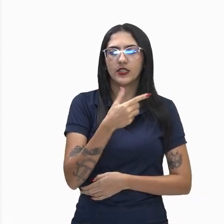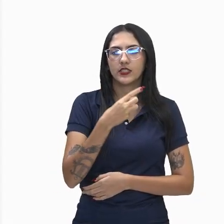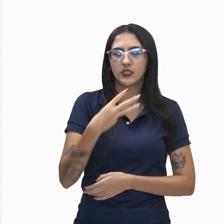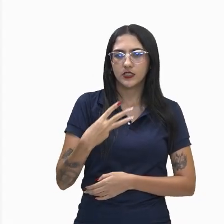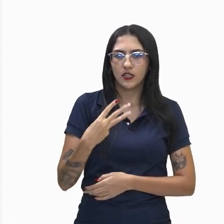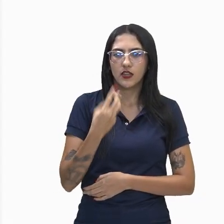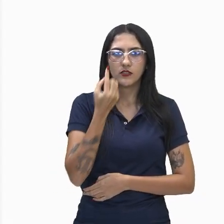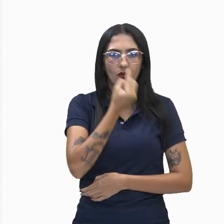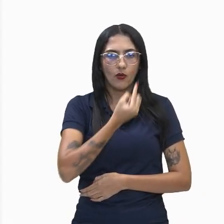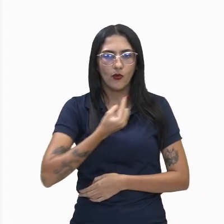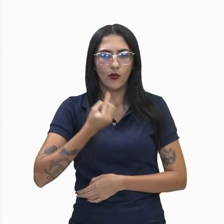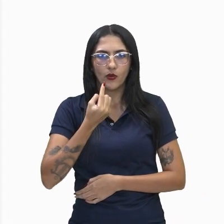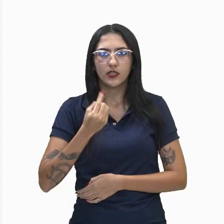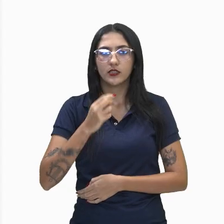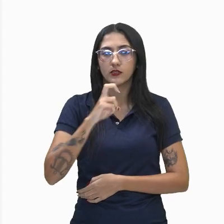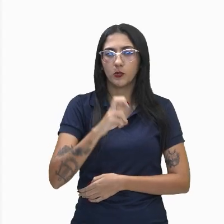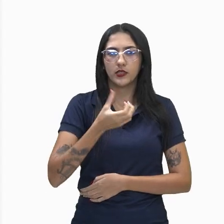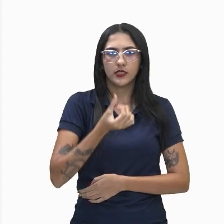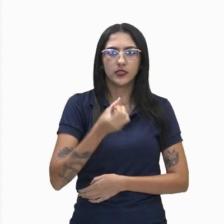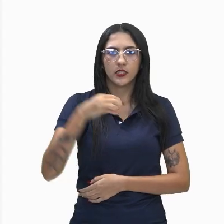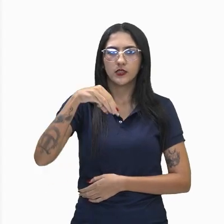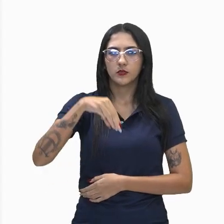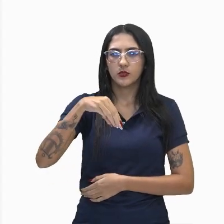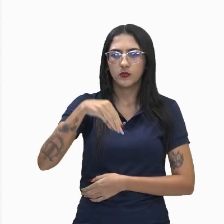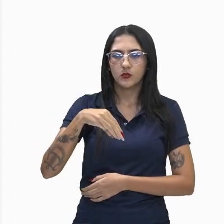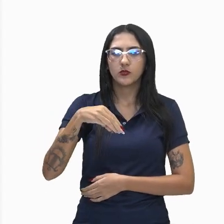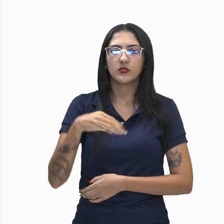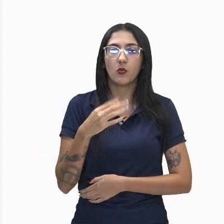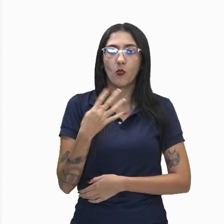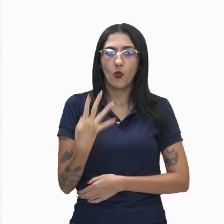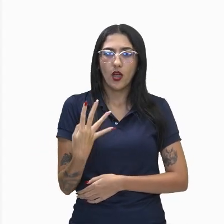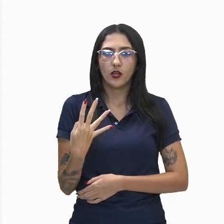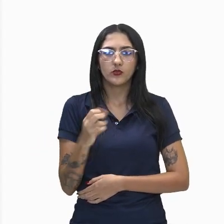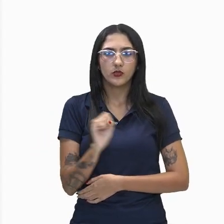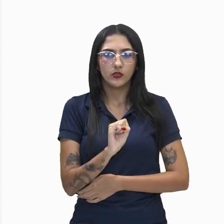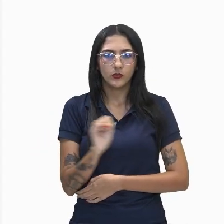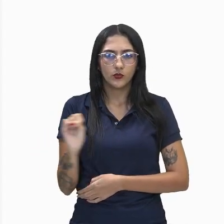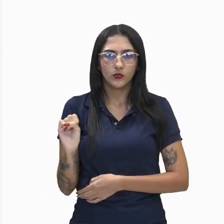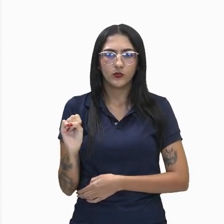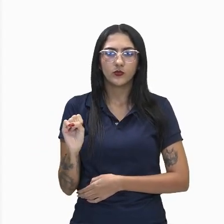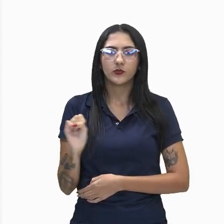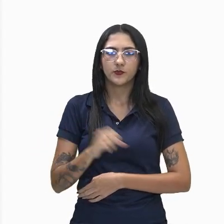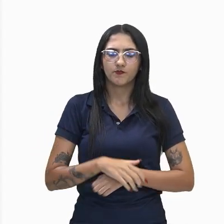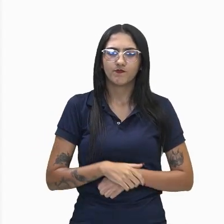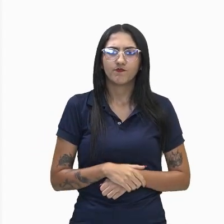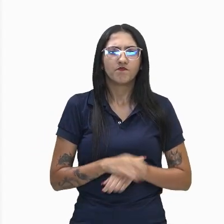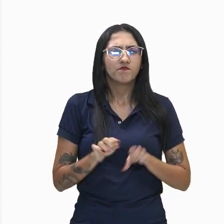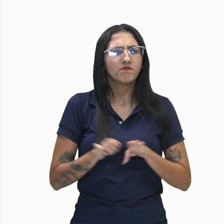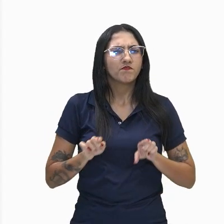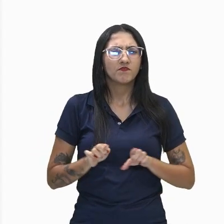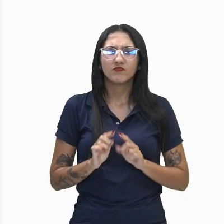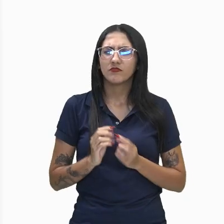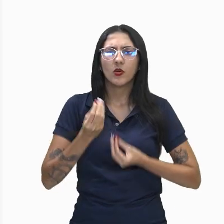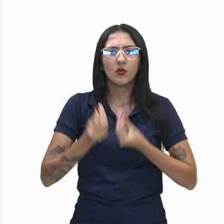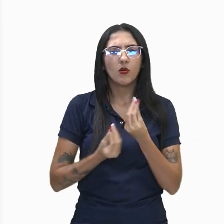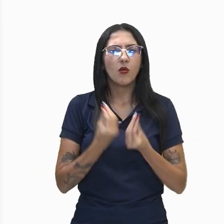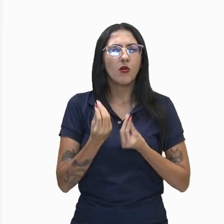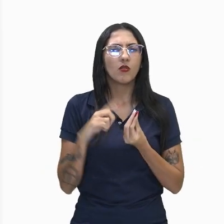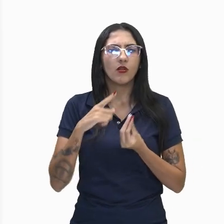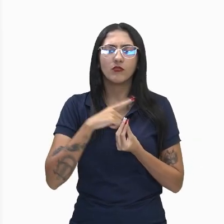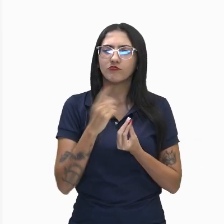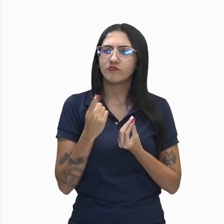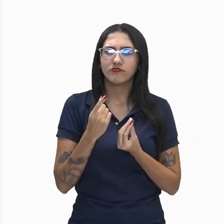horas, 56 minutos e 4 segundos. Professora, e o que acontece aí com